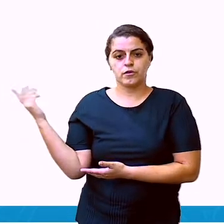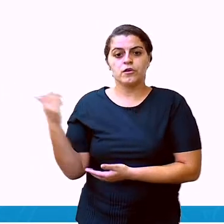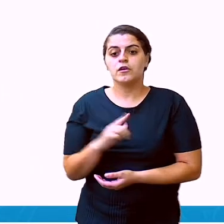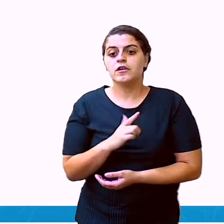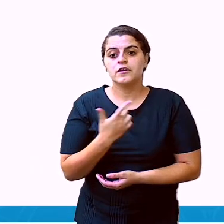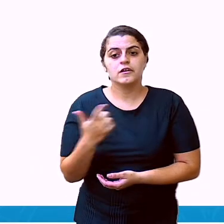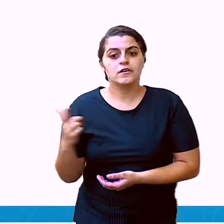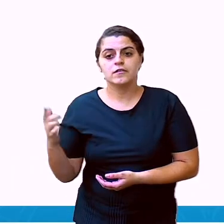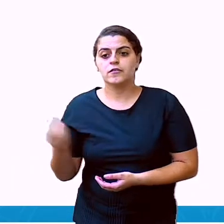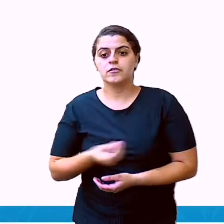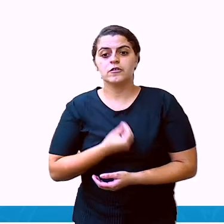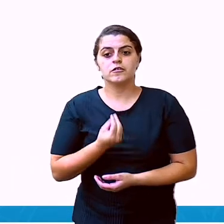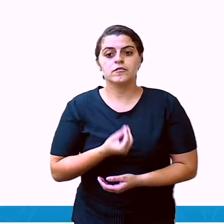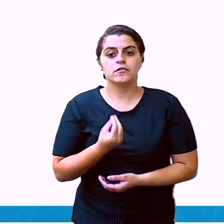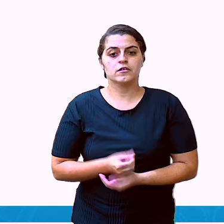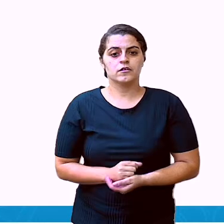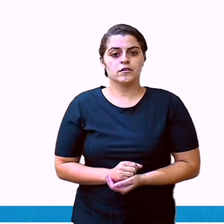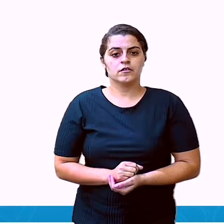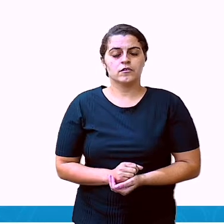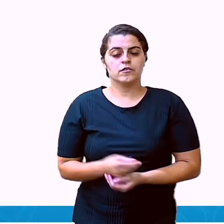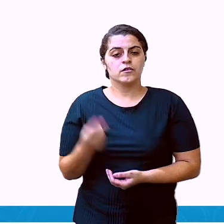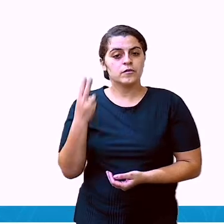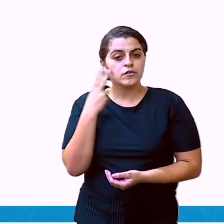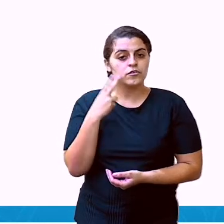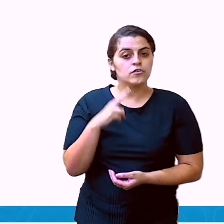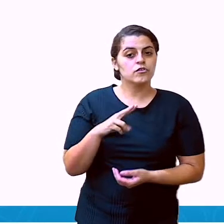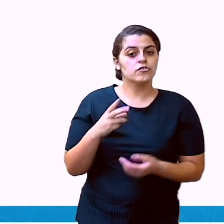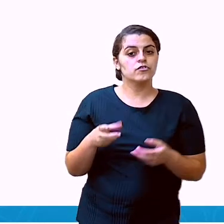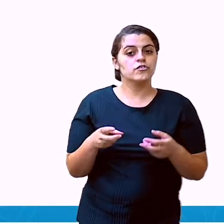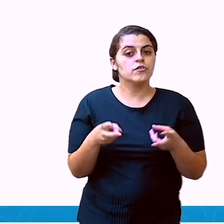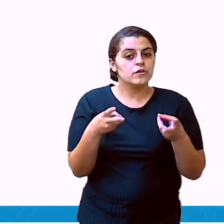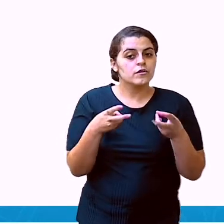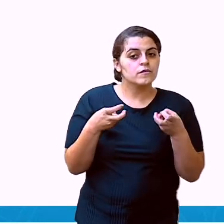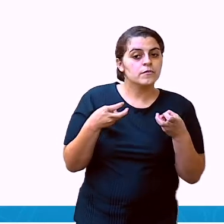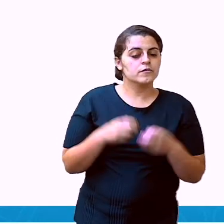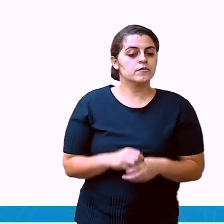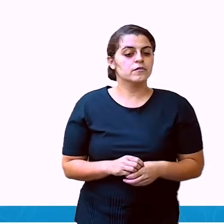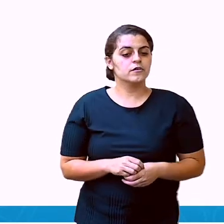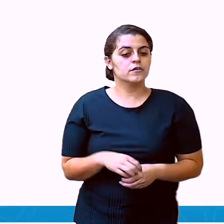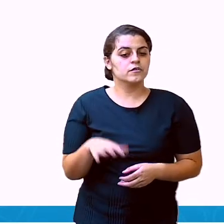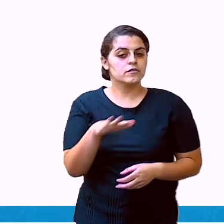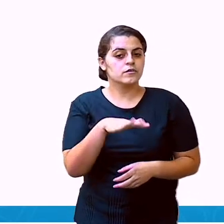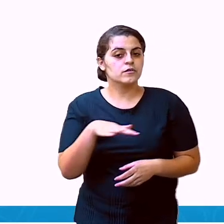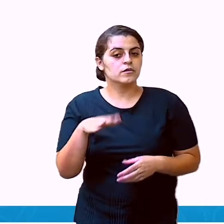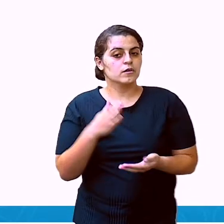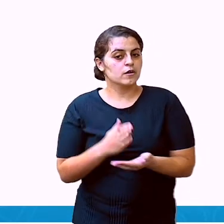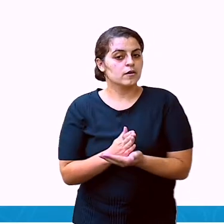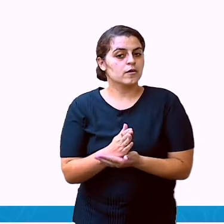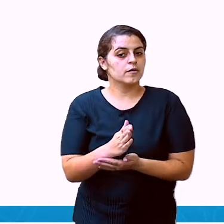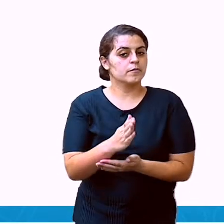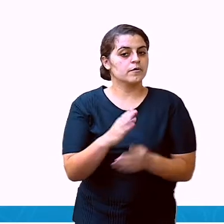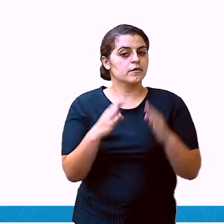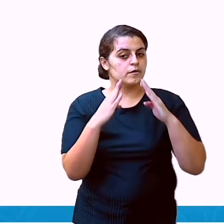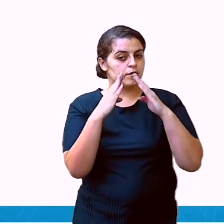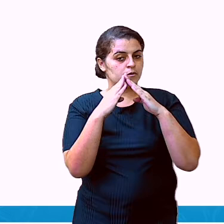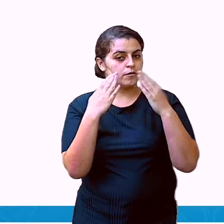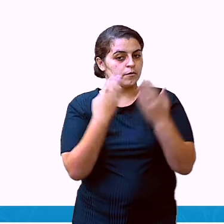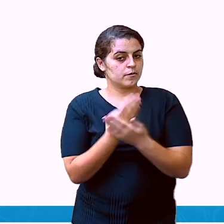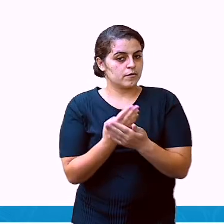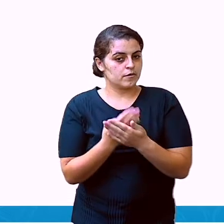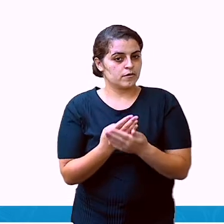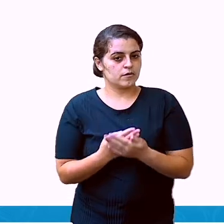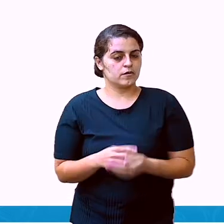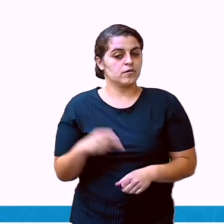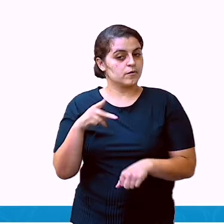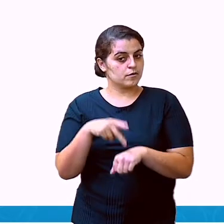Os componentes não vivos foram o que nós observamos em nosso entorno, no caminho para a escola, que são